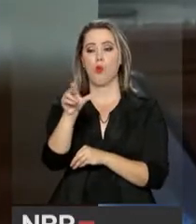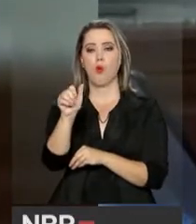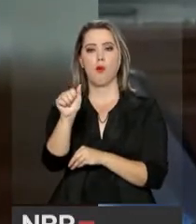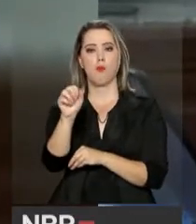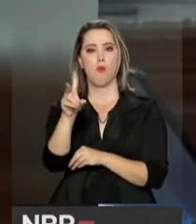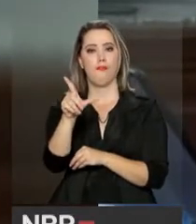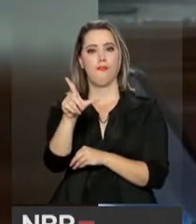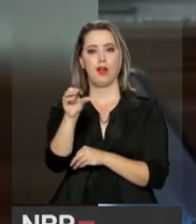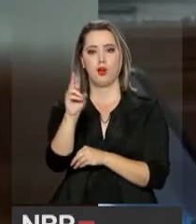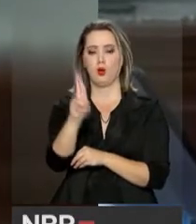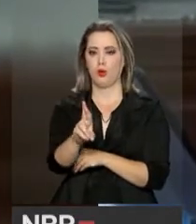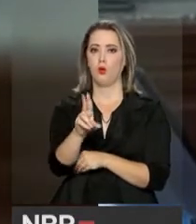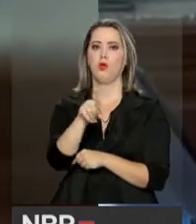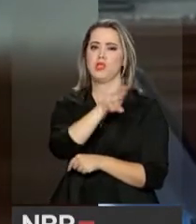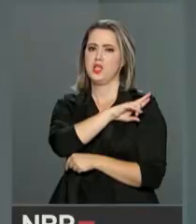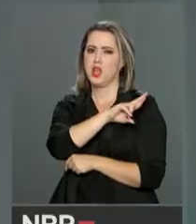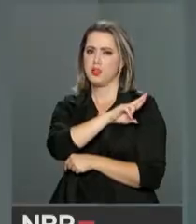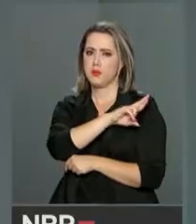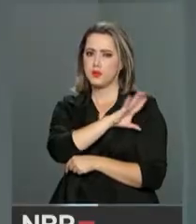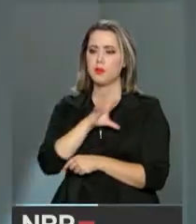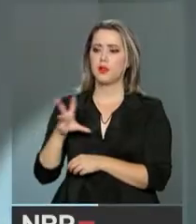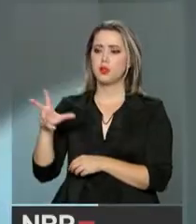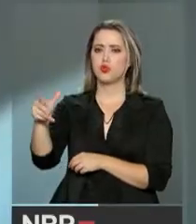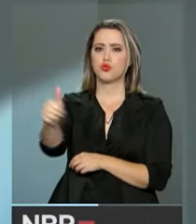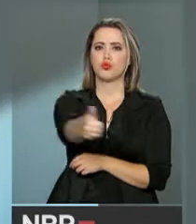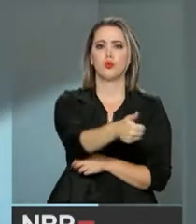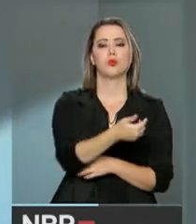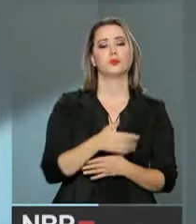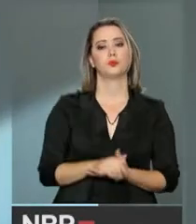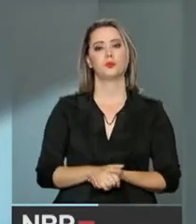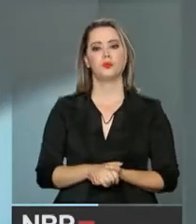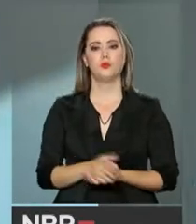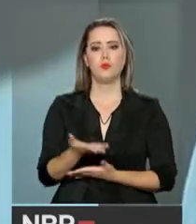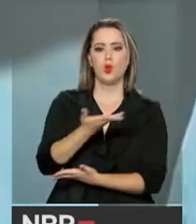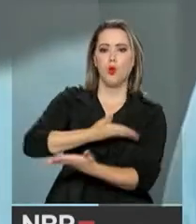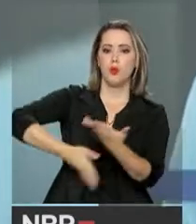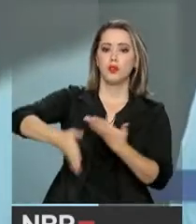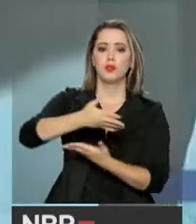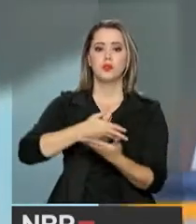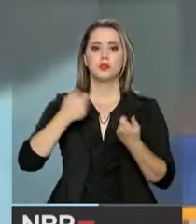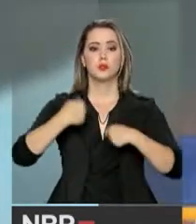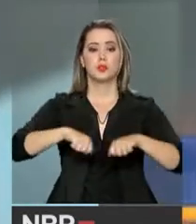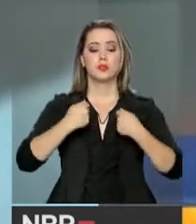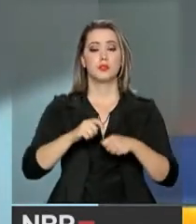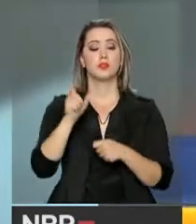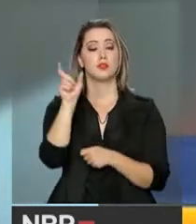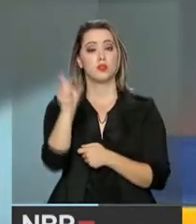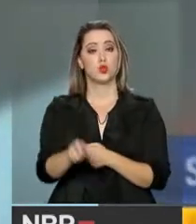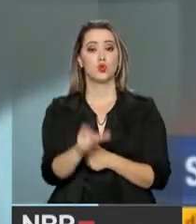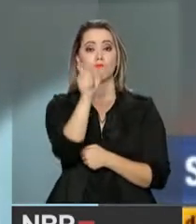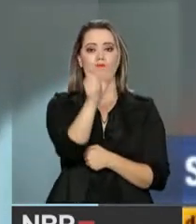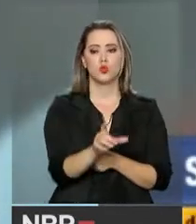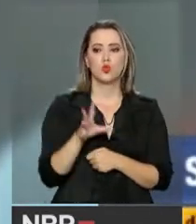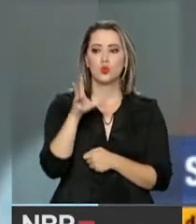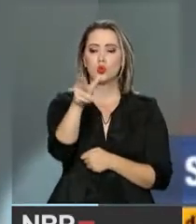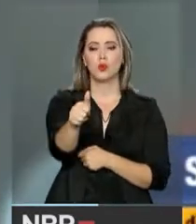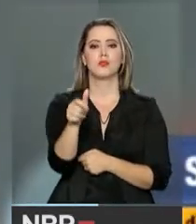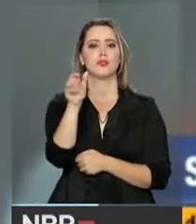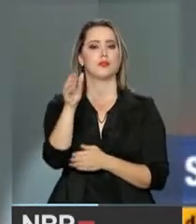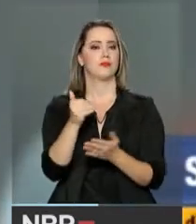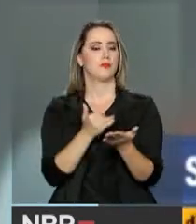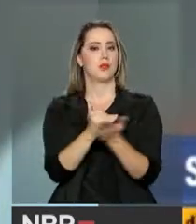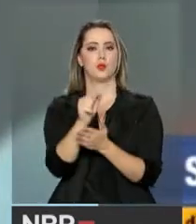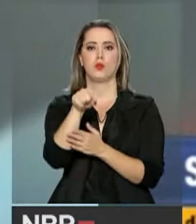e responsabilidade de todos. Acho que o envolvimento ele tem que ser de todos os colaboradores da empresa, né? Desde